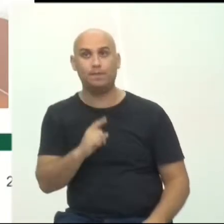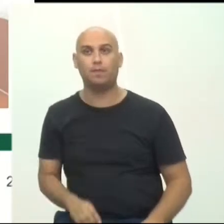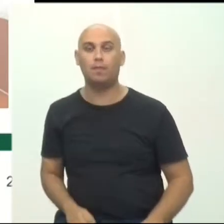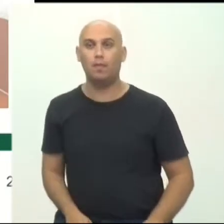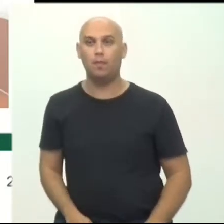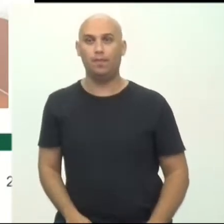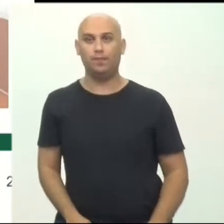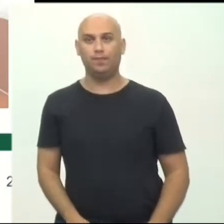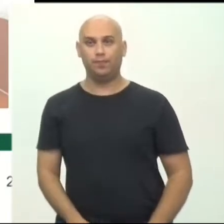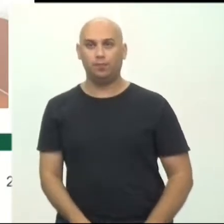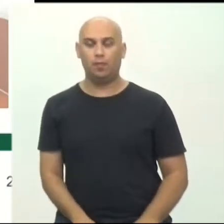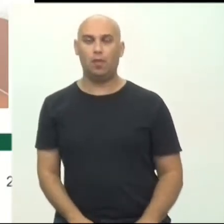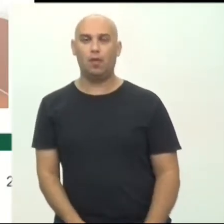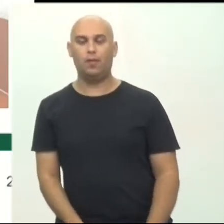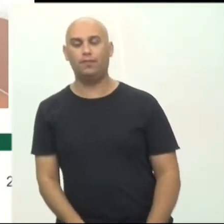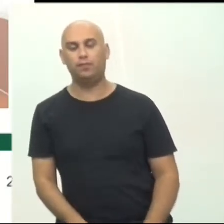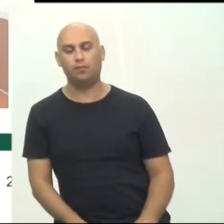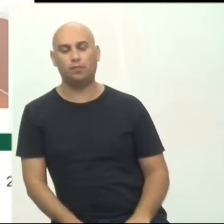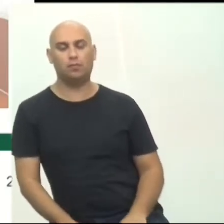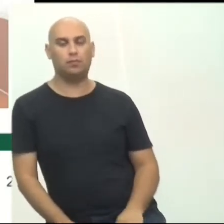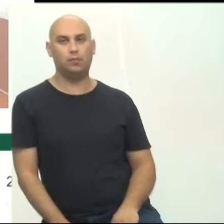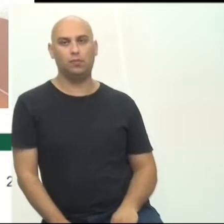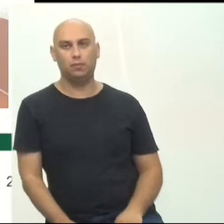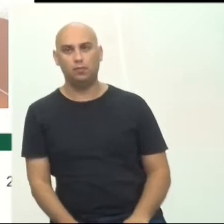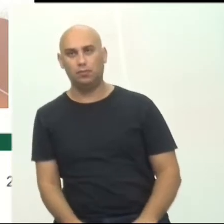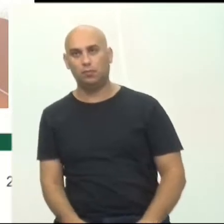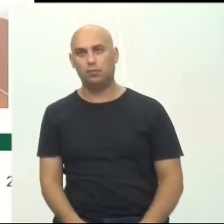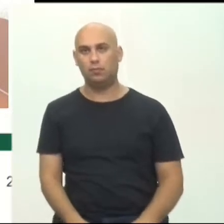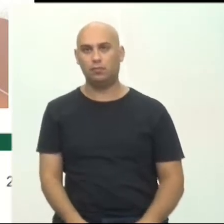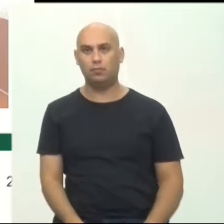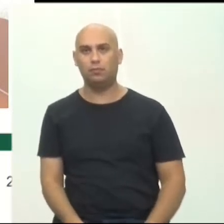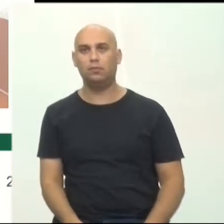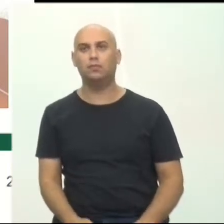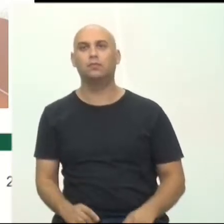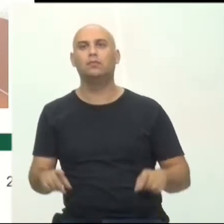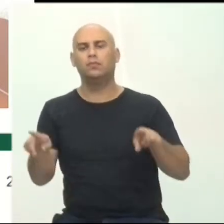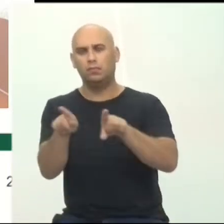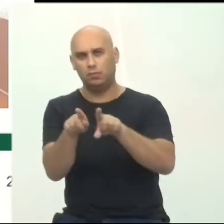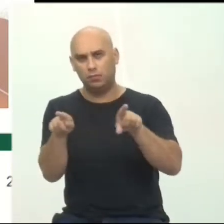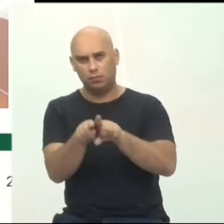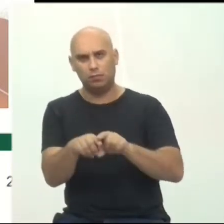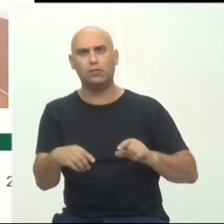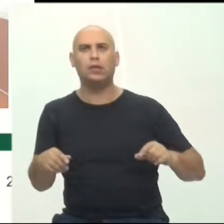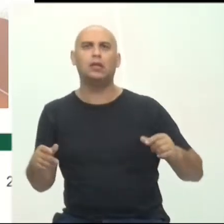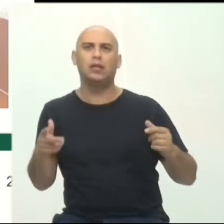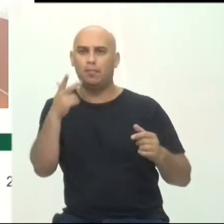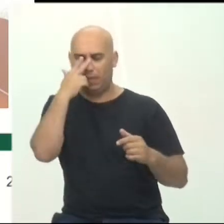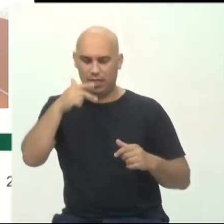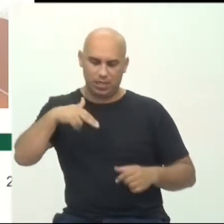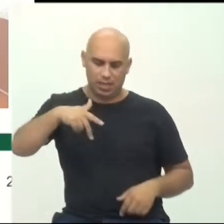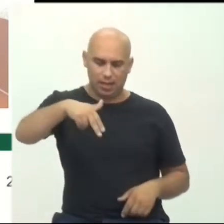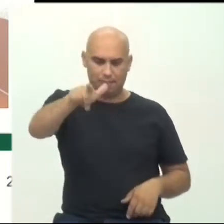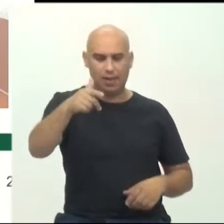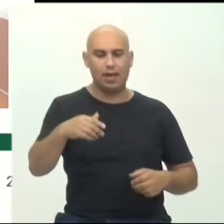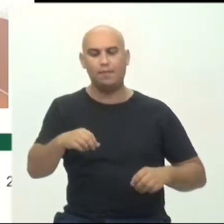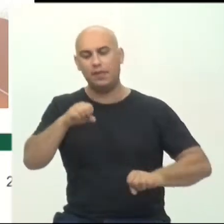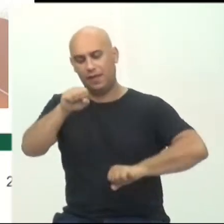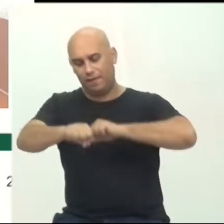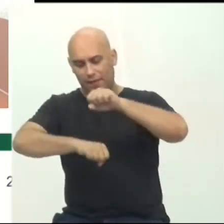Essa também mostra muito bem a hierarquia de passeio, de ciclovia, sistema viário.